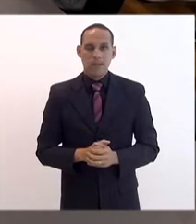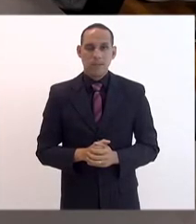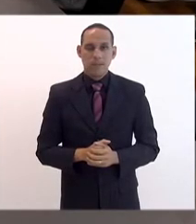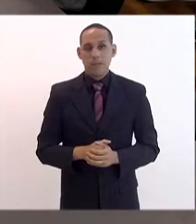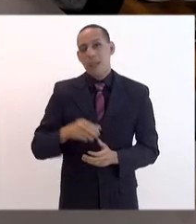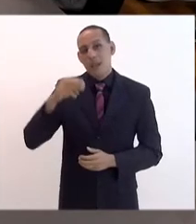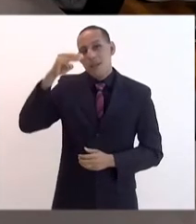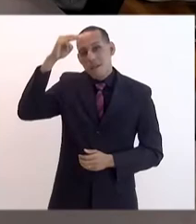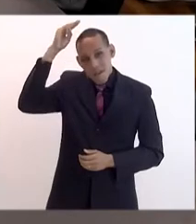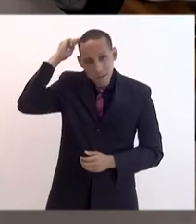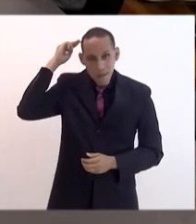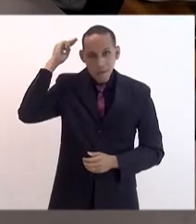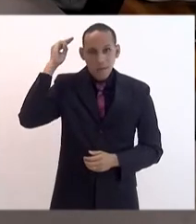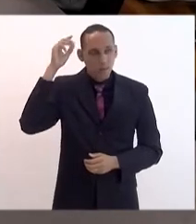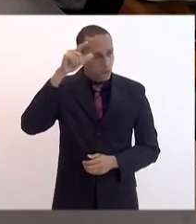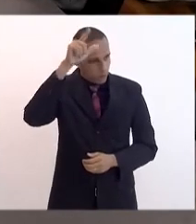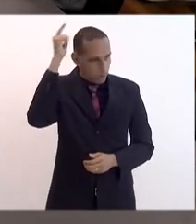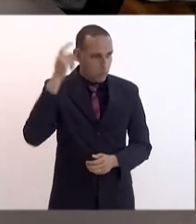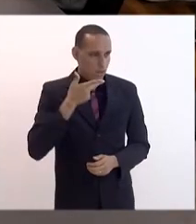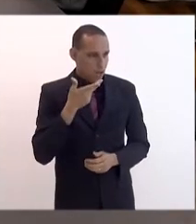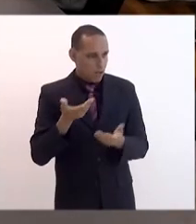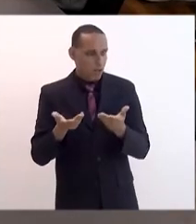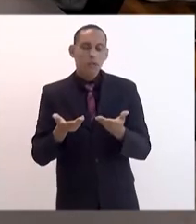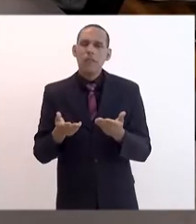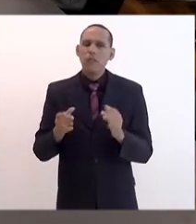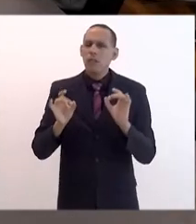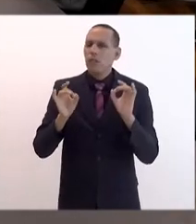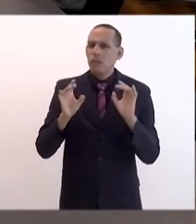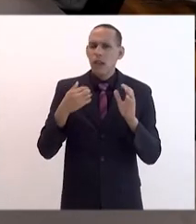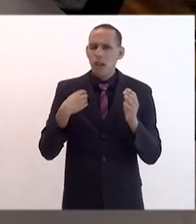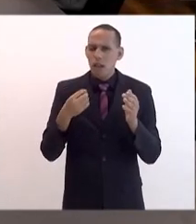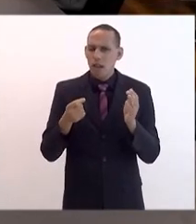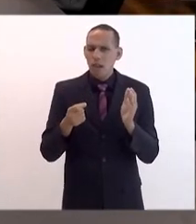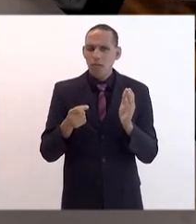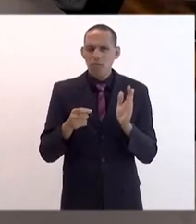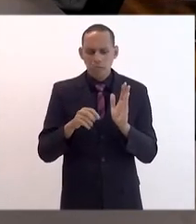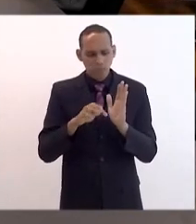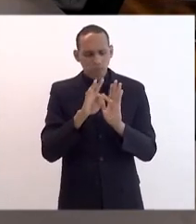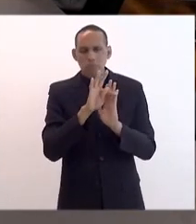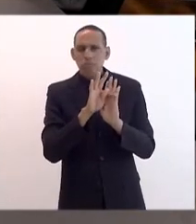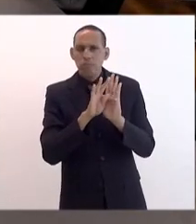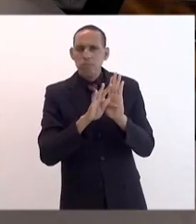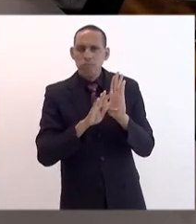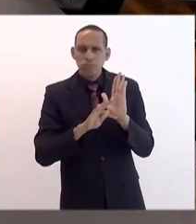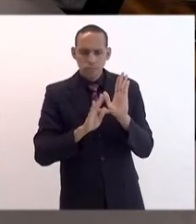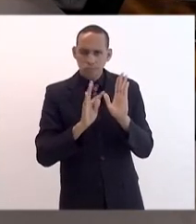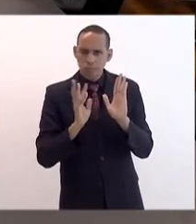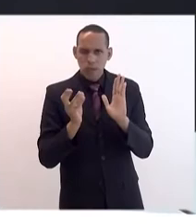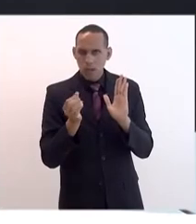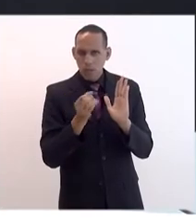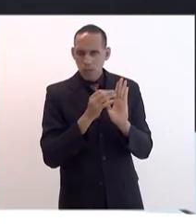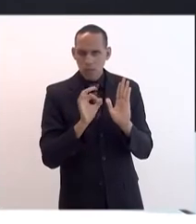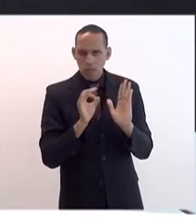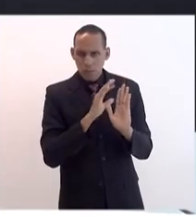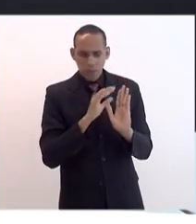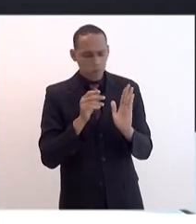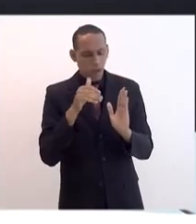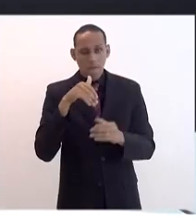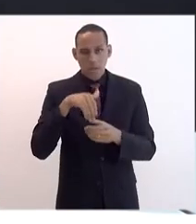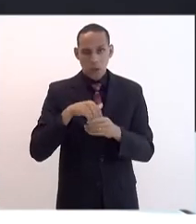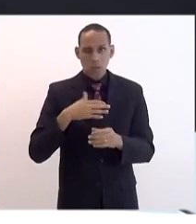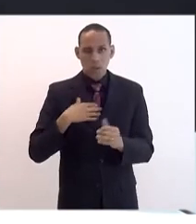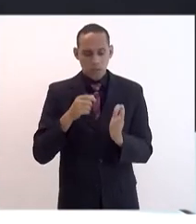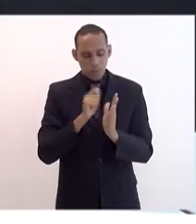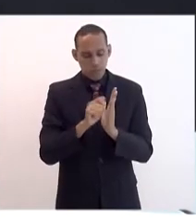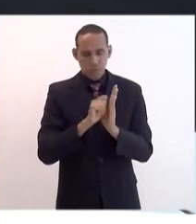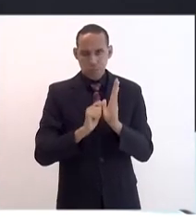Márcio Pacheco... Deputado Luiz, quer falar? É só para... Eu fechei aqui a redação do voto. Estou dizendo o